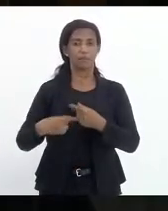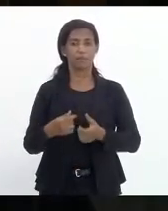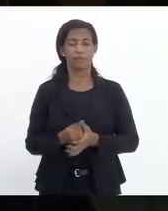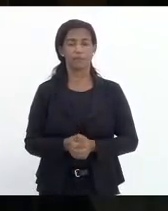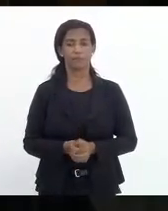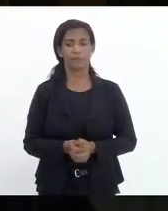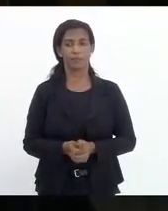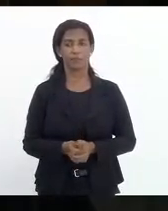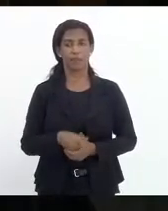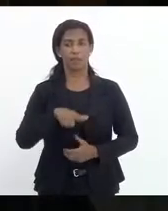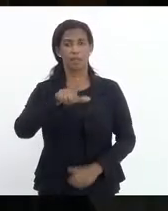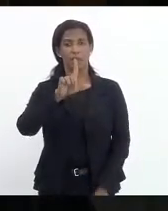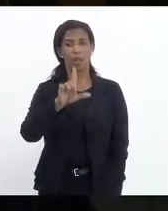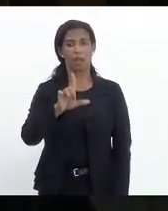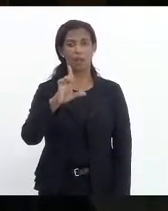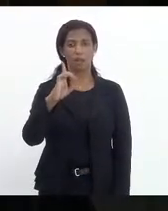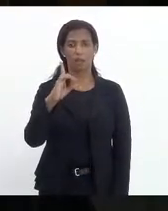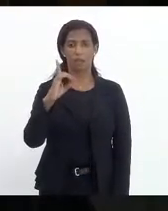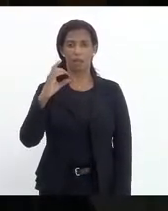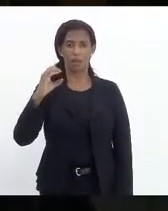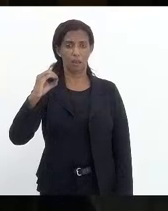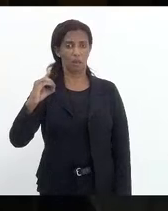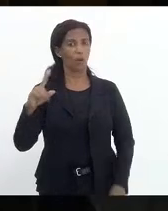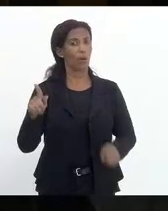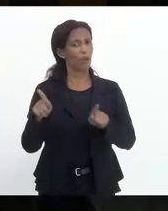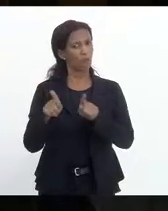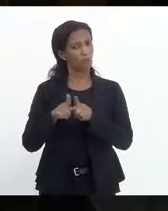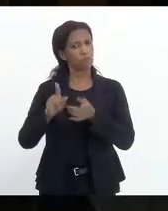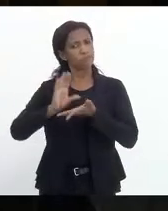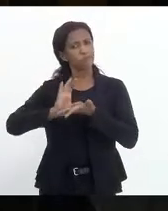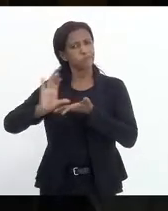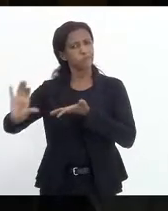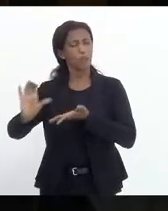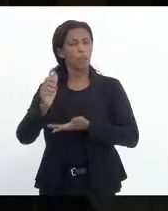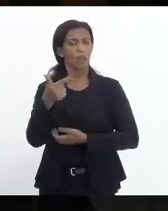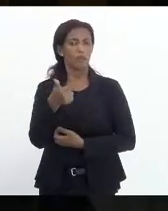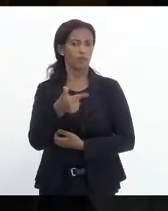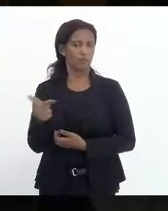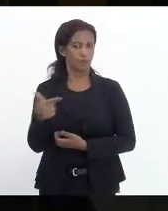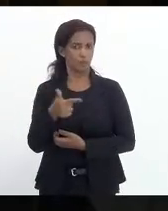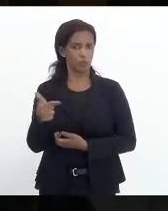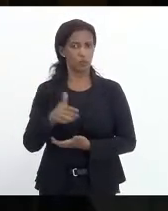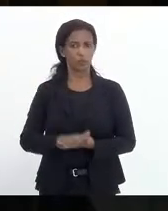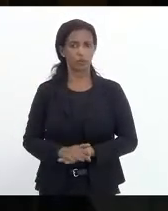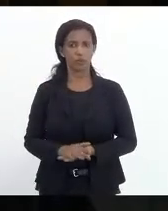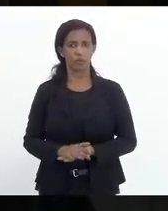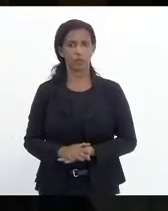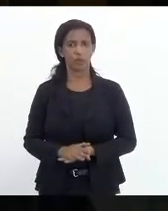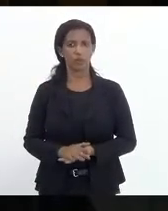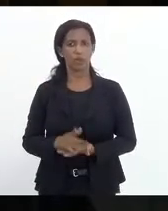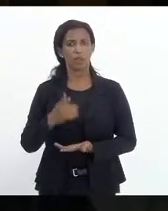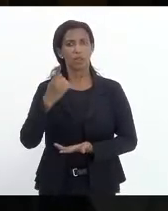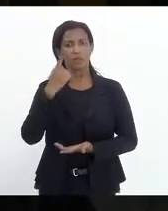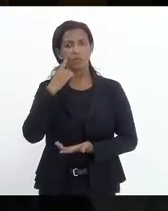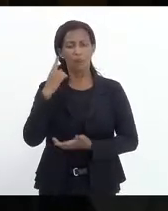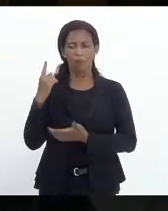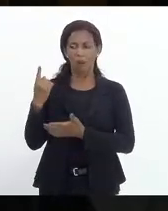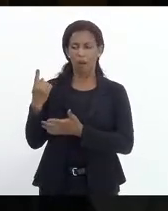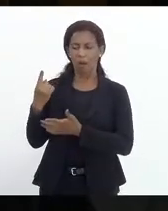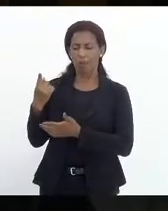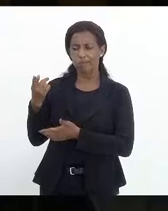Oi naeli de rosa que também será encaminhado em 22 e que está numa revisão de